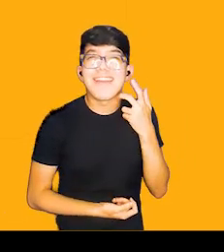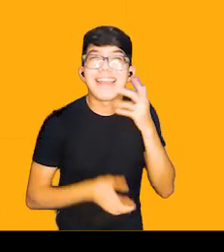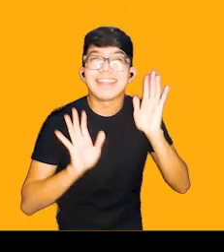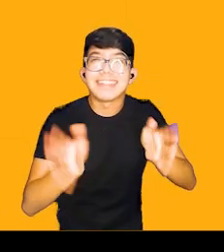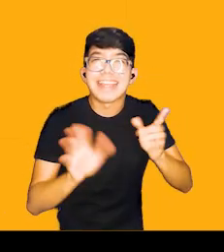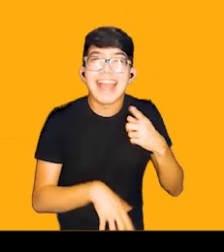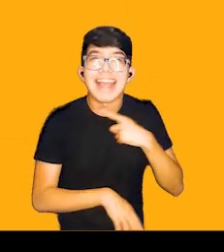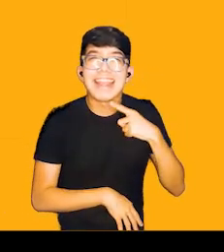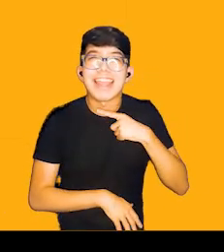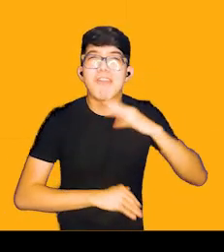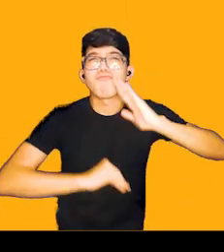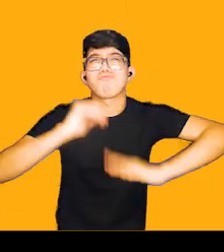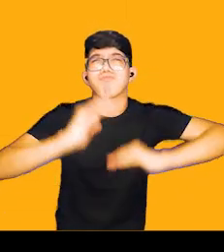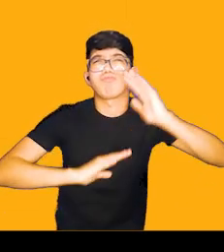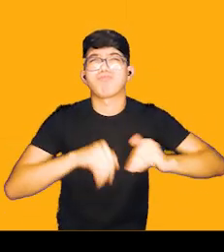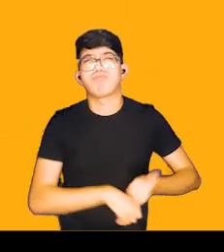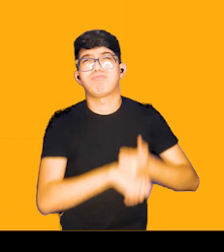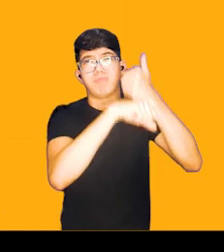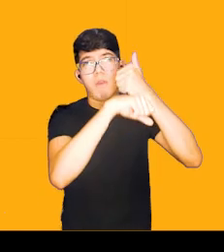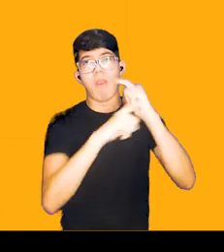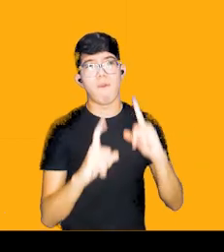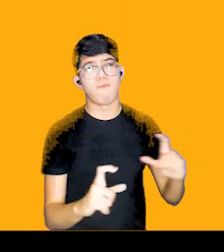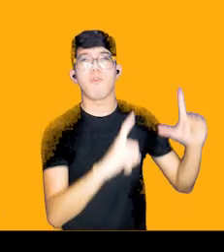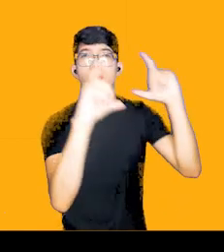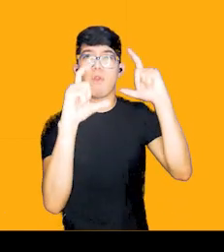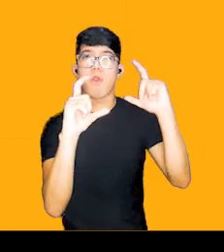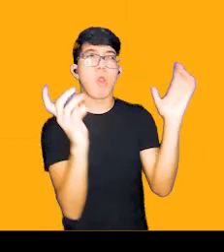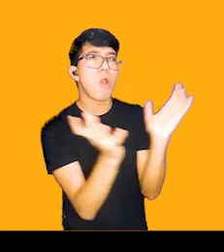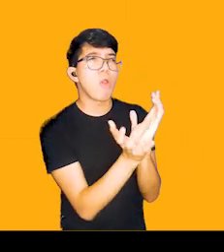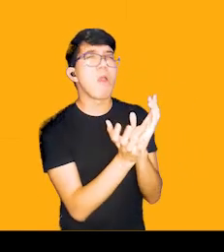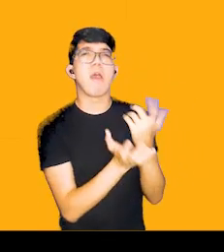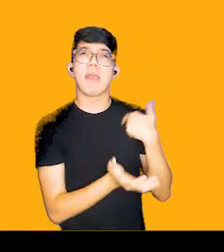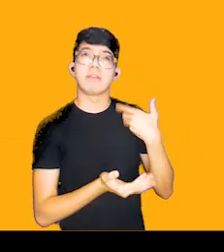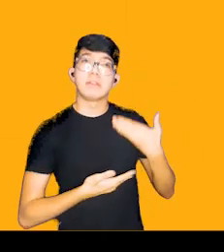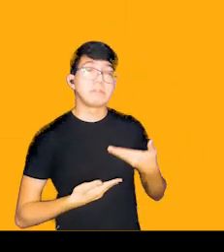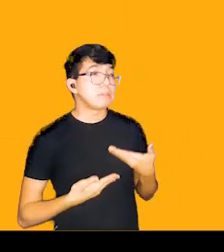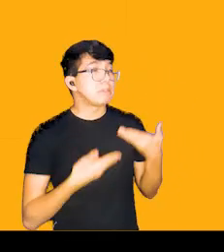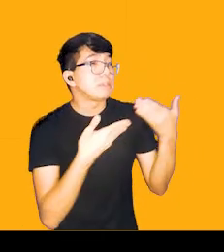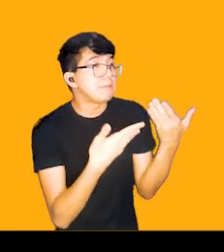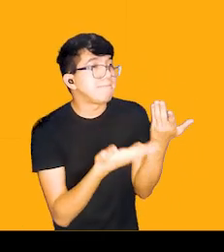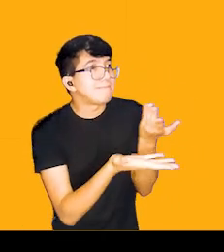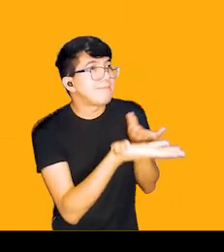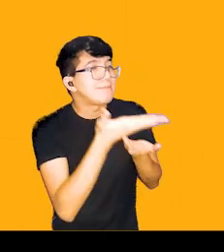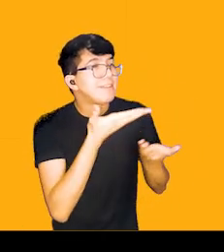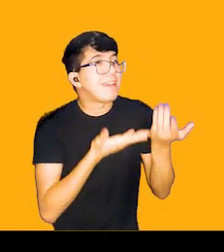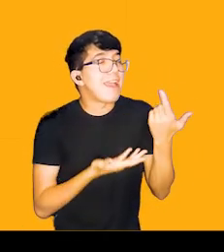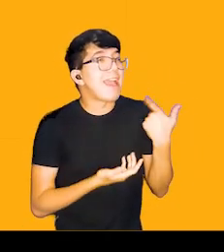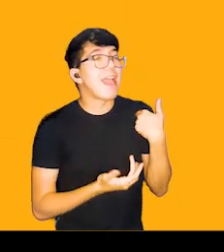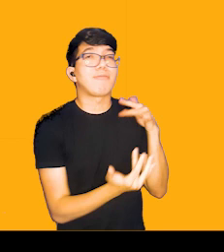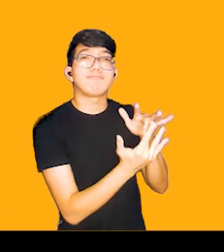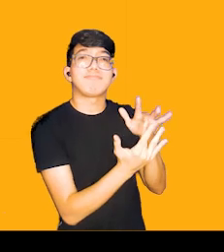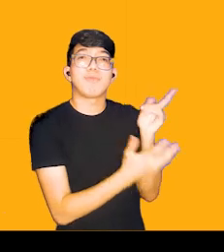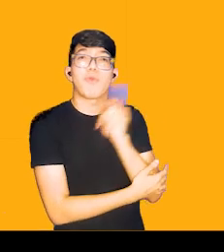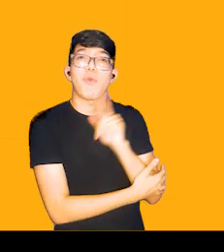aqui na época, né? O Gentil, Nelson, Maurício, Zé Albano, vários fotógrafos, né, que, de alguma forma